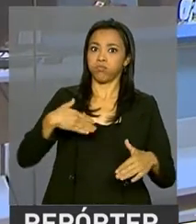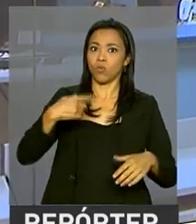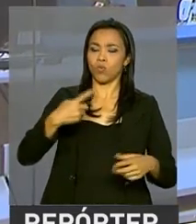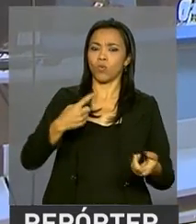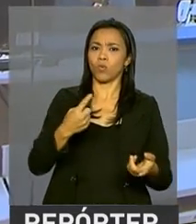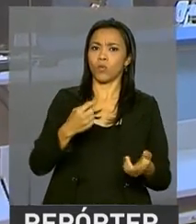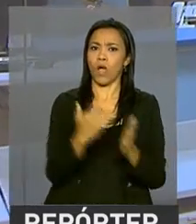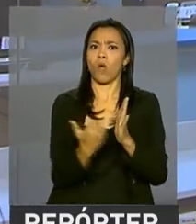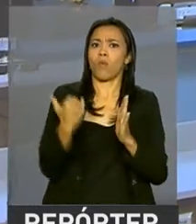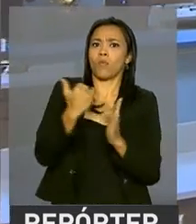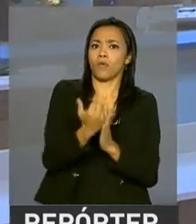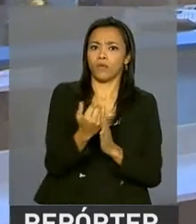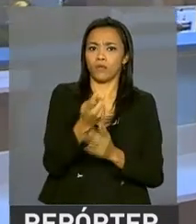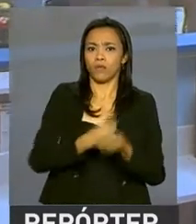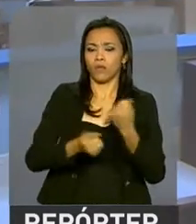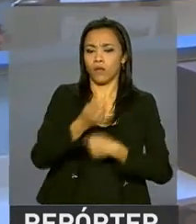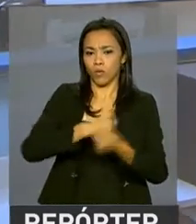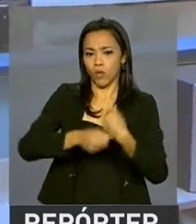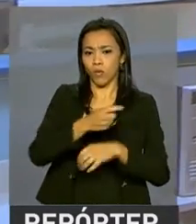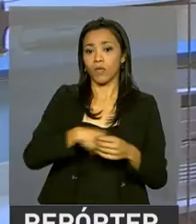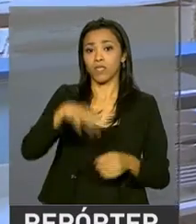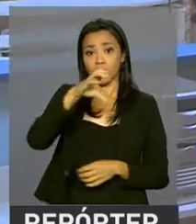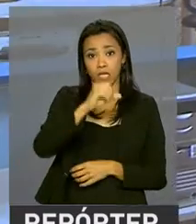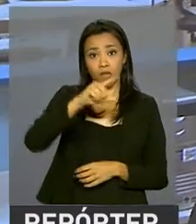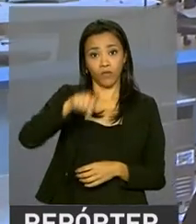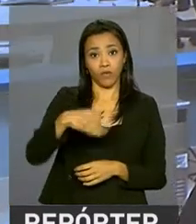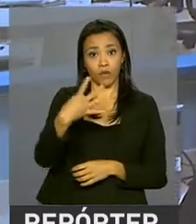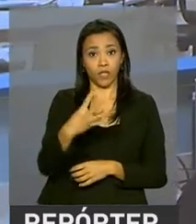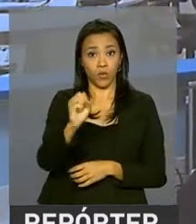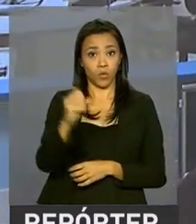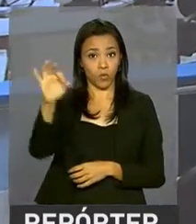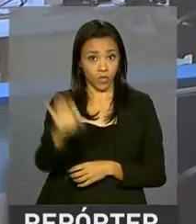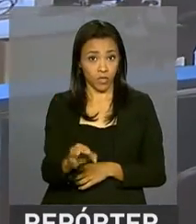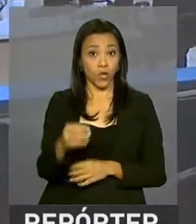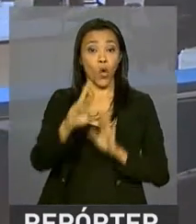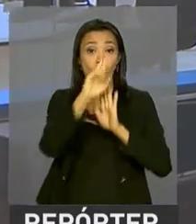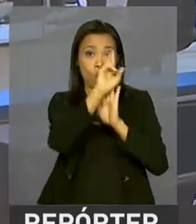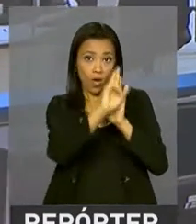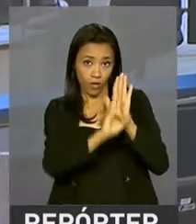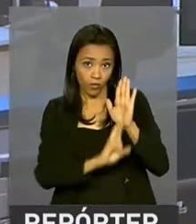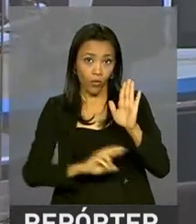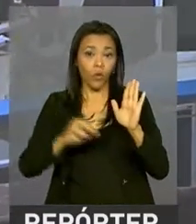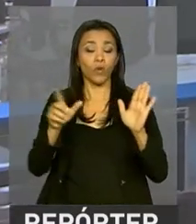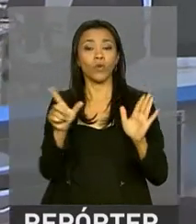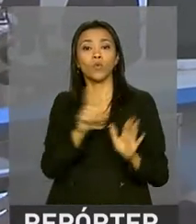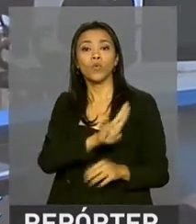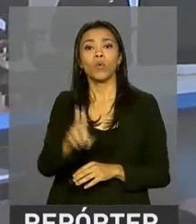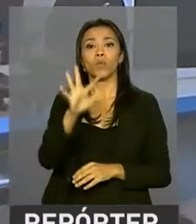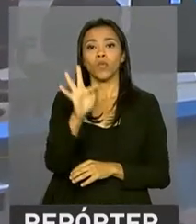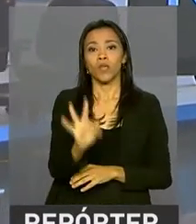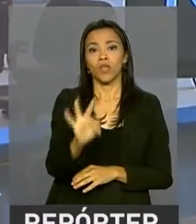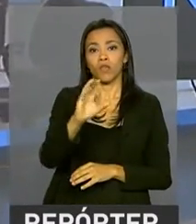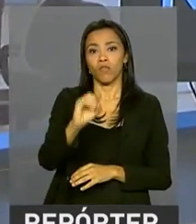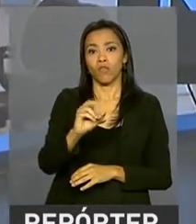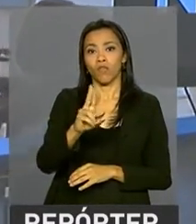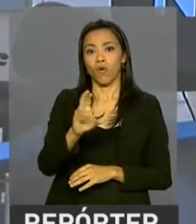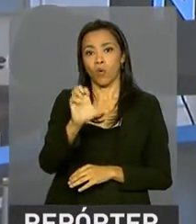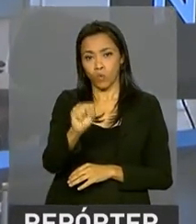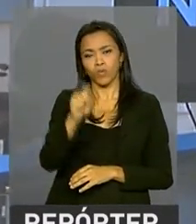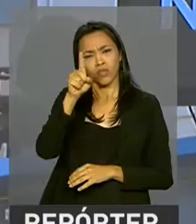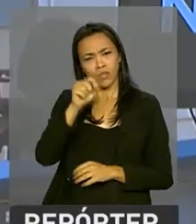em 0,48 por cento o boletim focus divulgado toda semana com a atualização das projeções